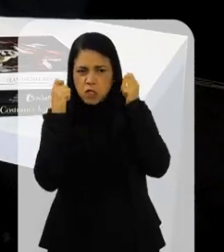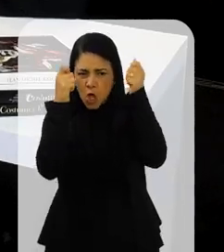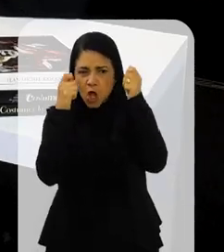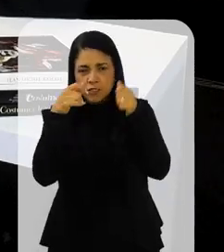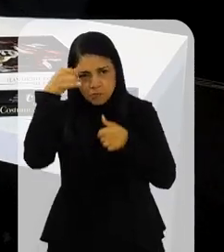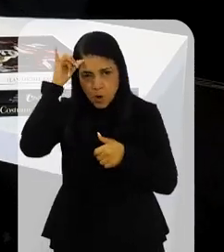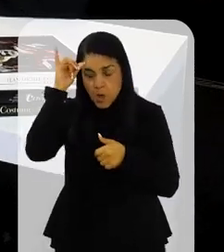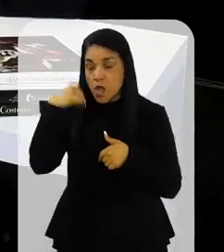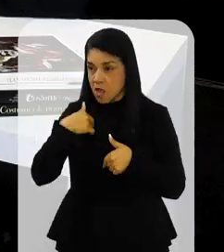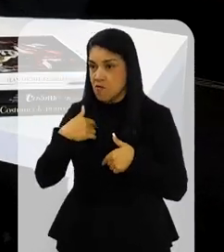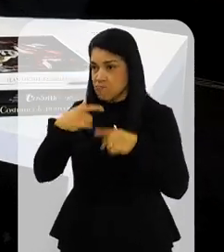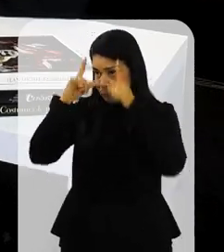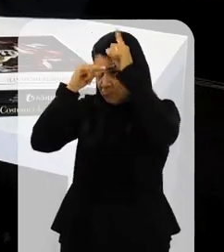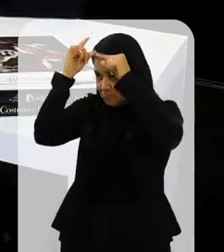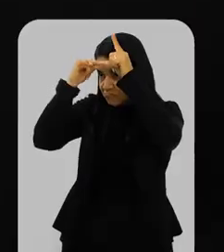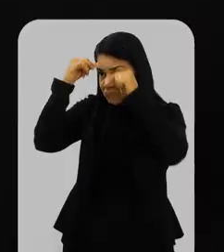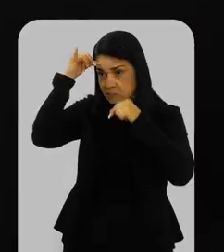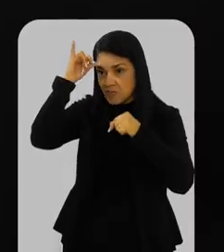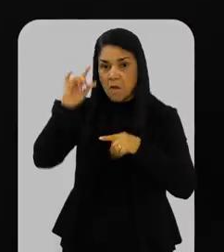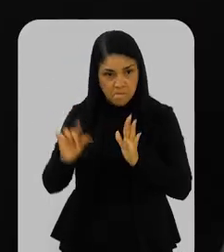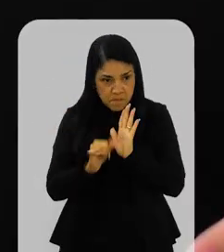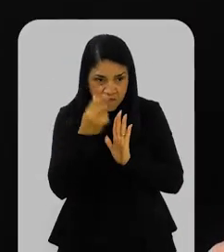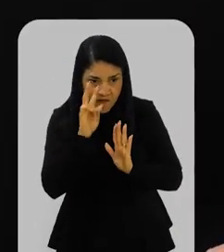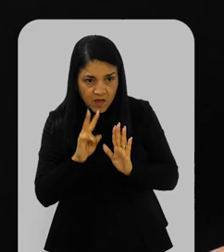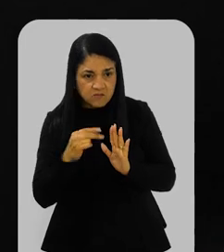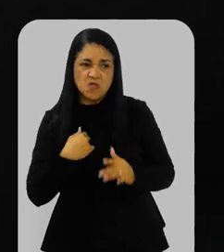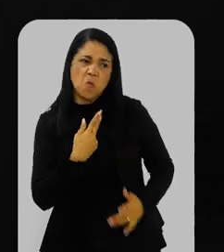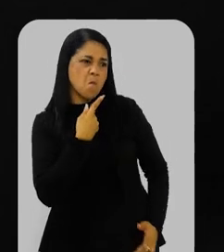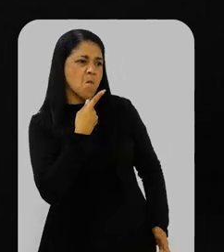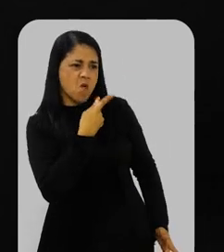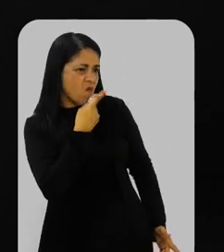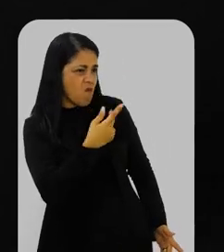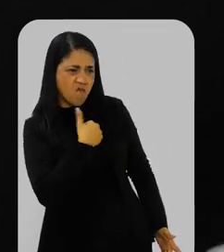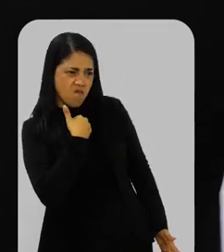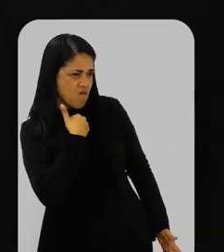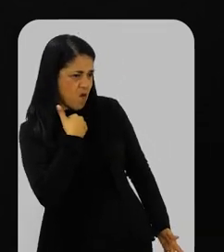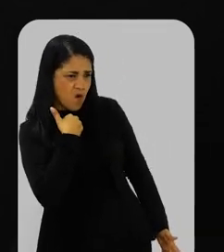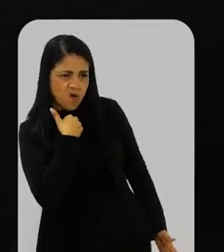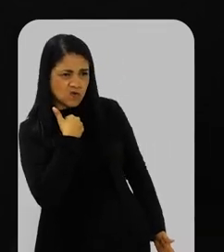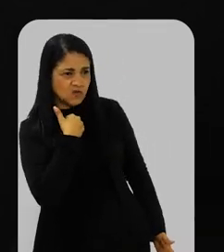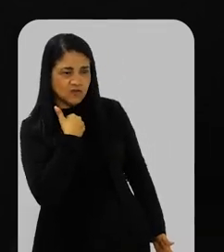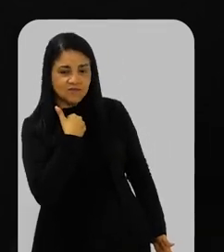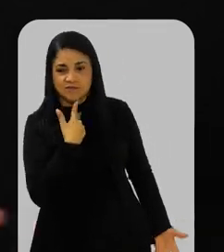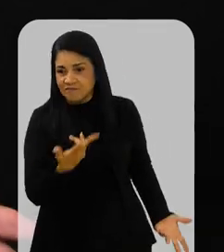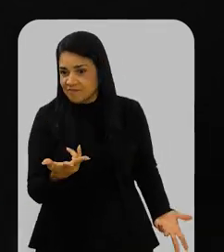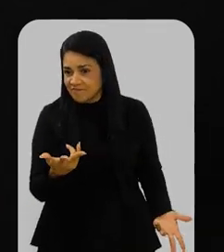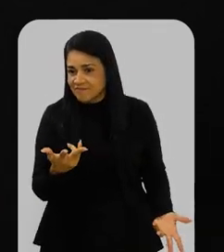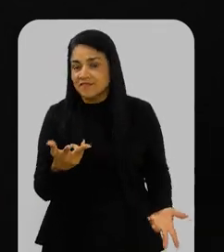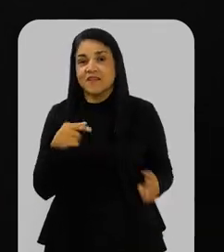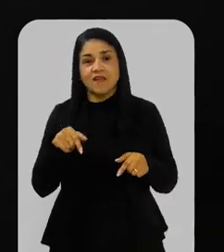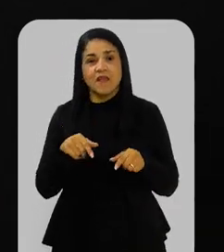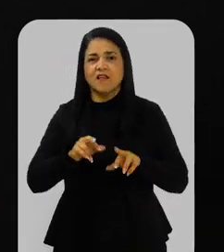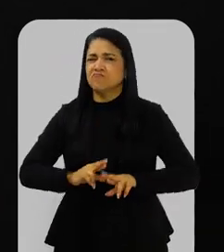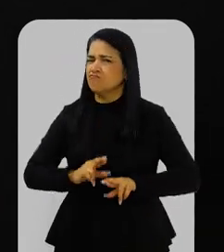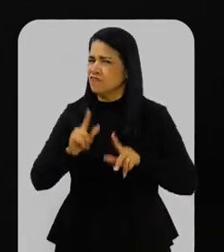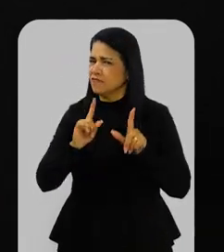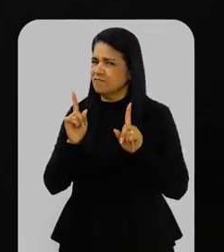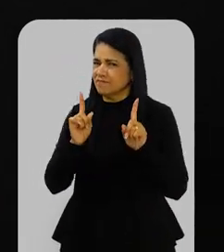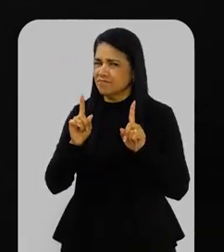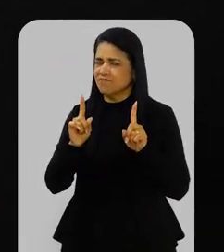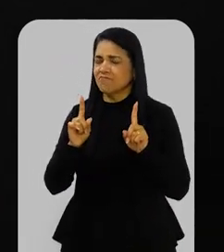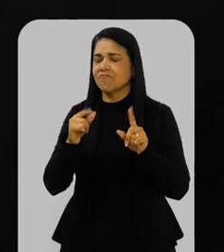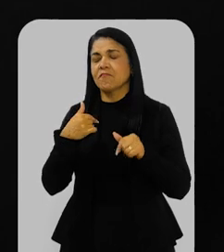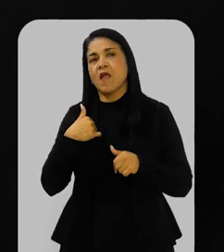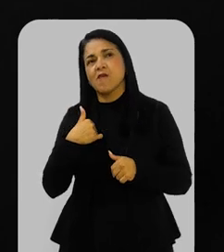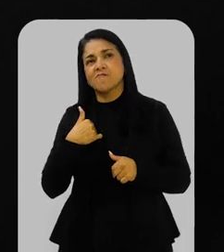torce para algum boi? Eu falei assim, não, eu sou Caprichoso. Mas é a primeira vez que você vem? Eu falei assim, é. Ah, então você não pode dizer que você é Caprichoso. Você tem que ver aqui. Eu falei assim, acho que não tem essa